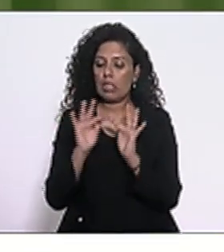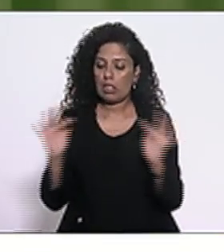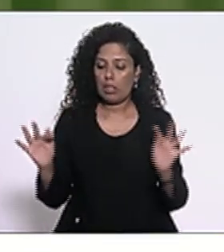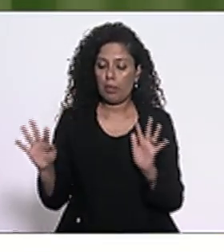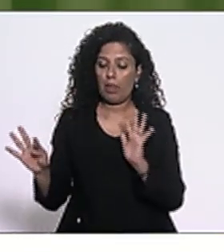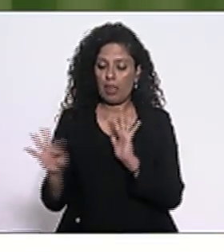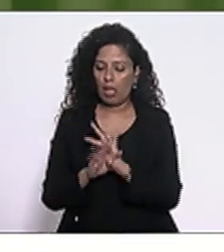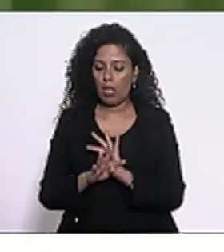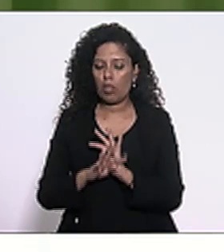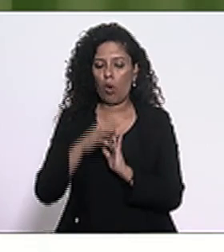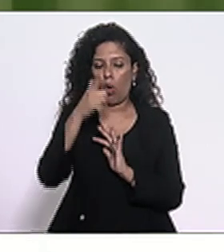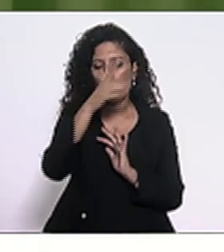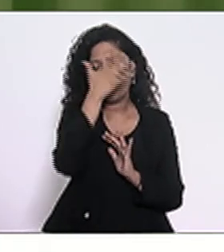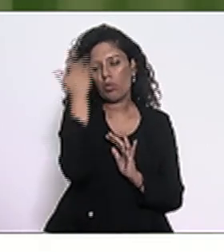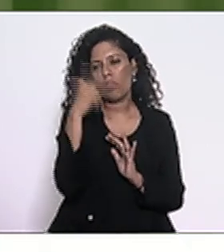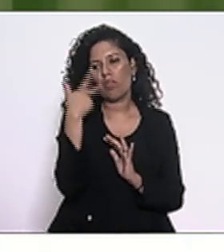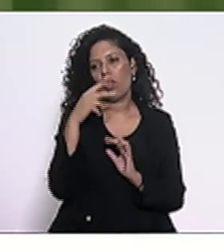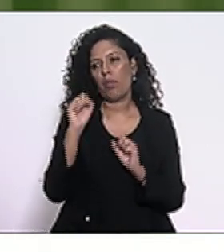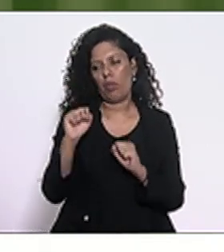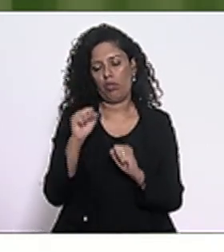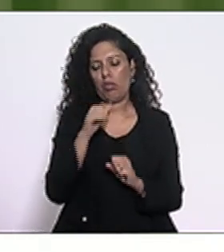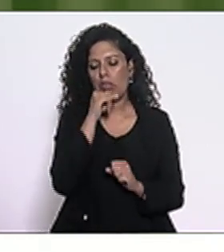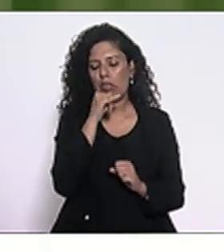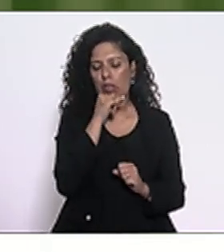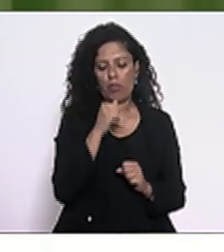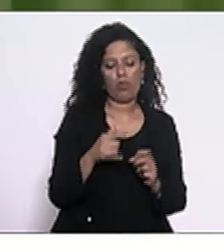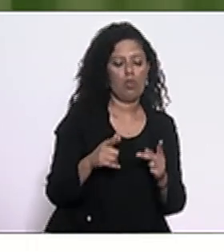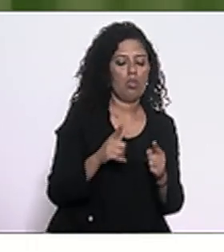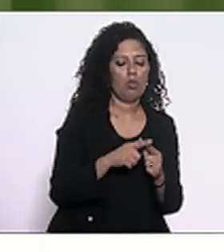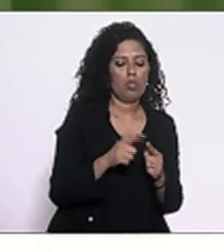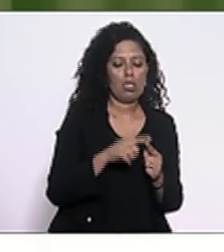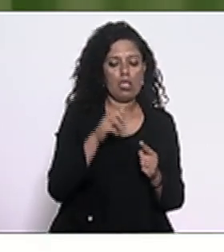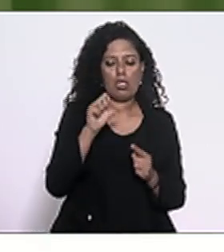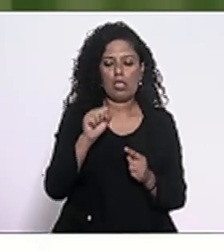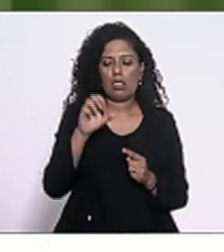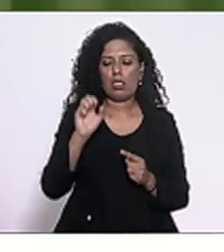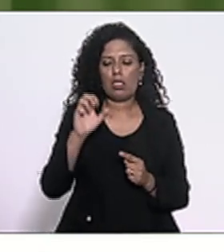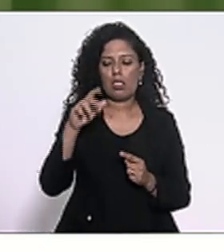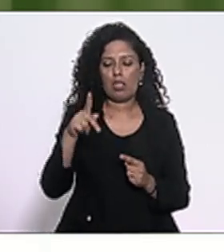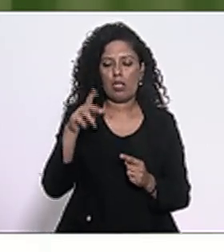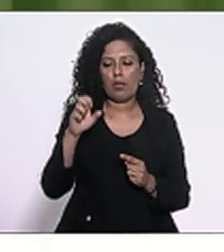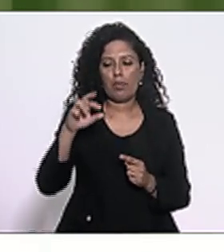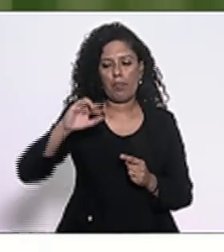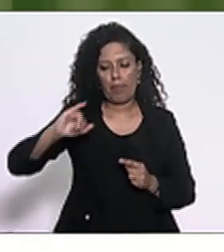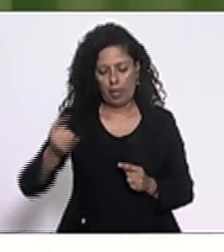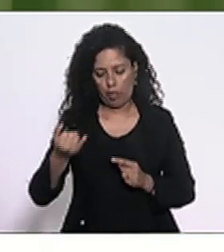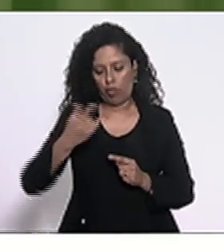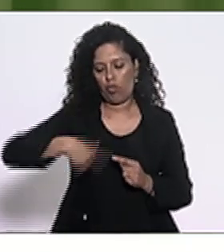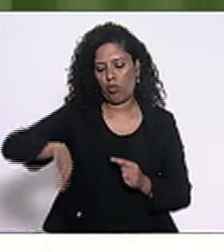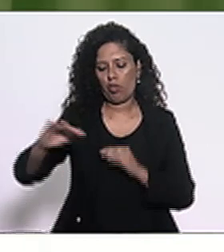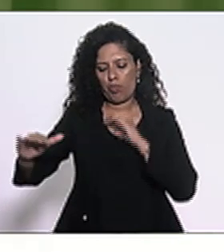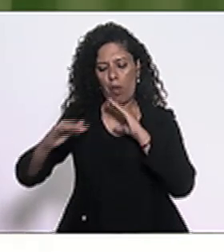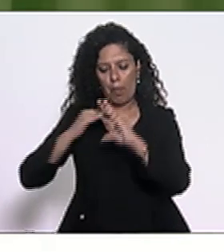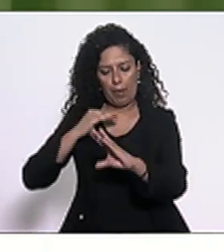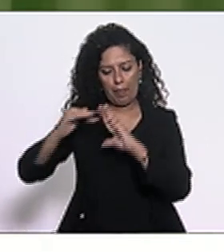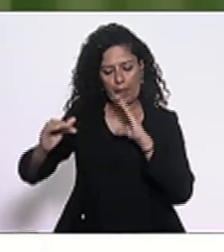Bom, vamos lá. Com relação ao CEPERJ, nós temos conversado muito com eles.